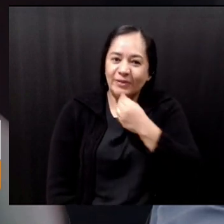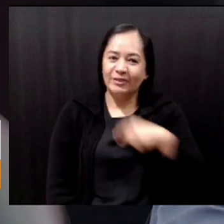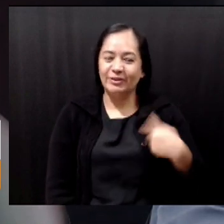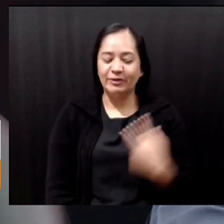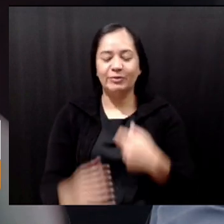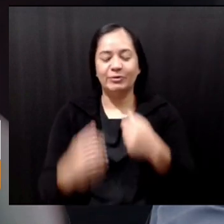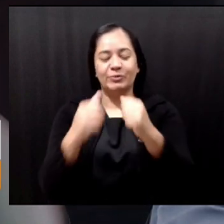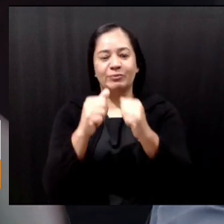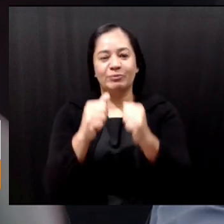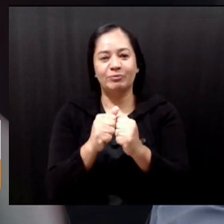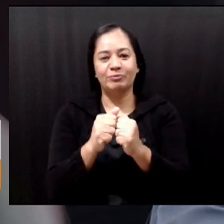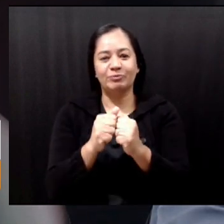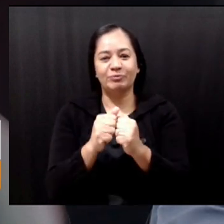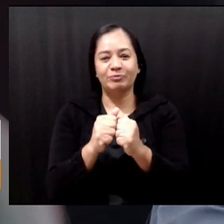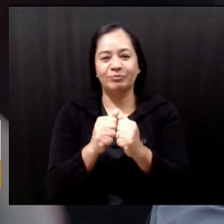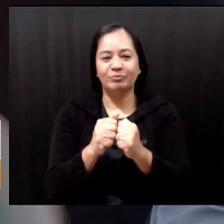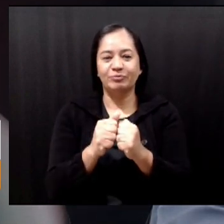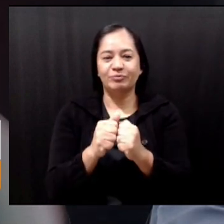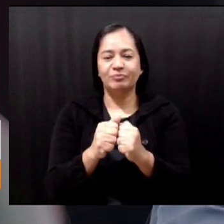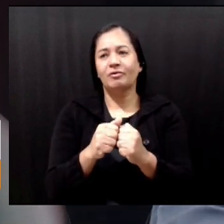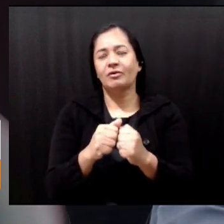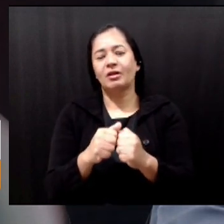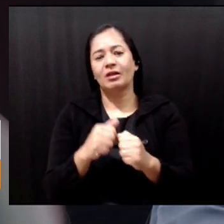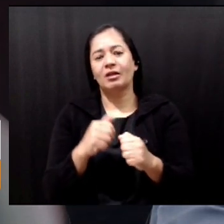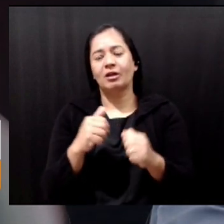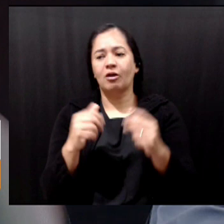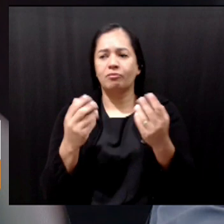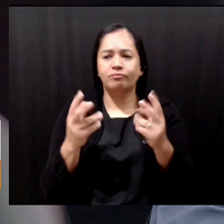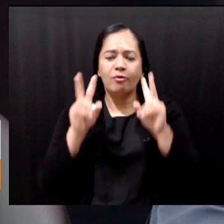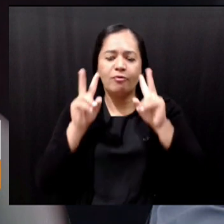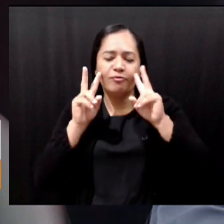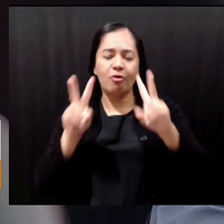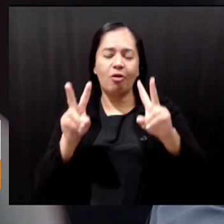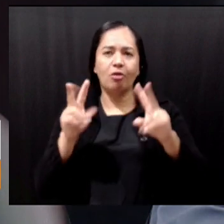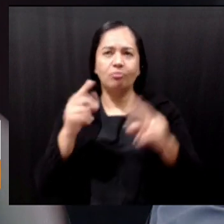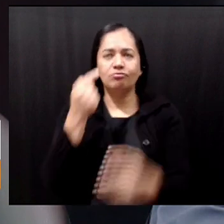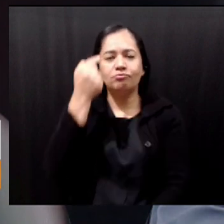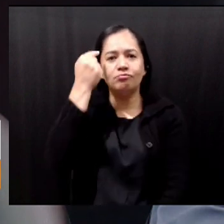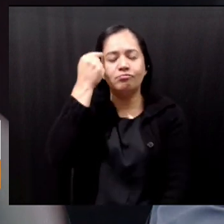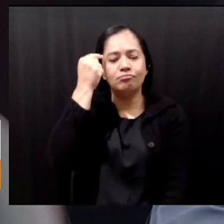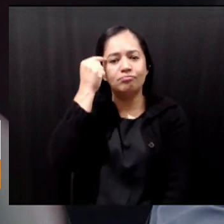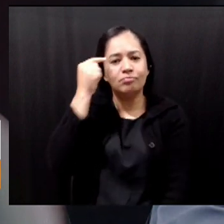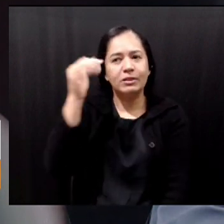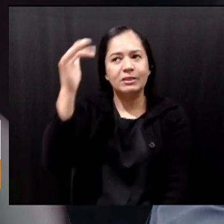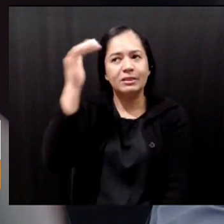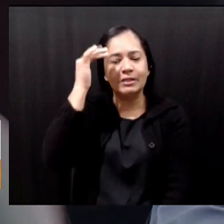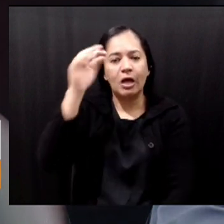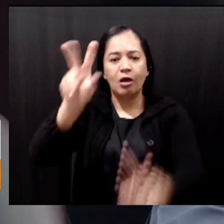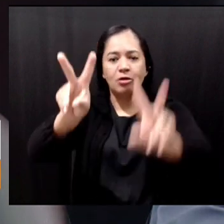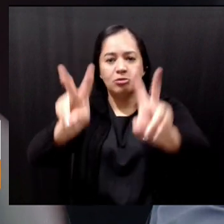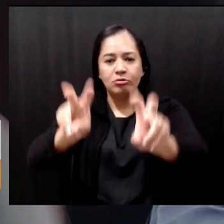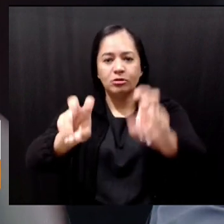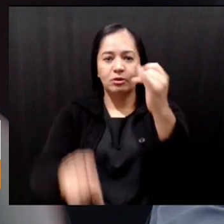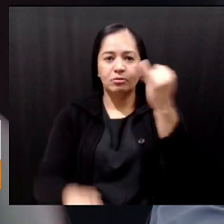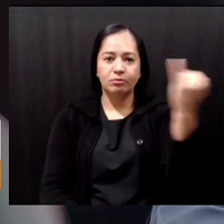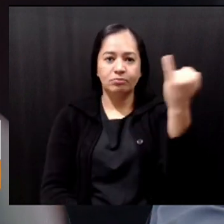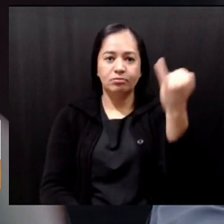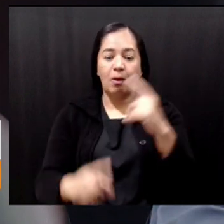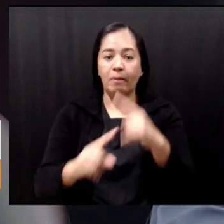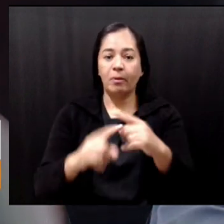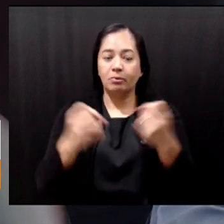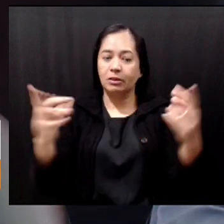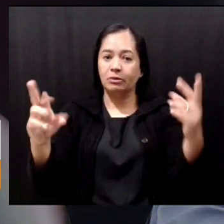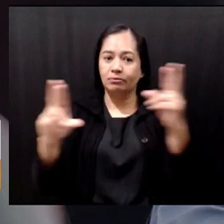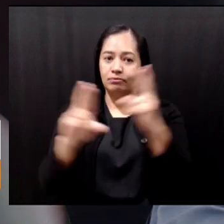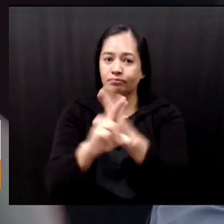gente olhar e pensar sobre um tema tão importante, né? Se trata de relações, né? Somos seres